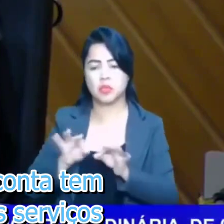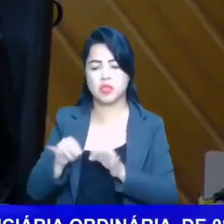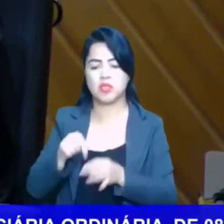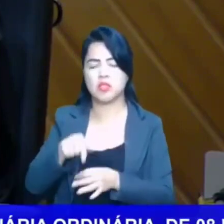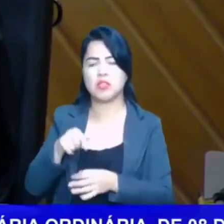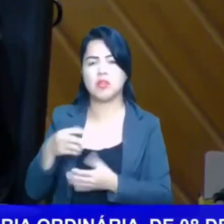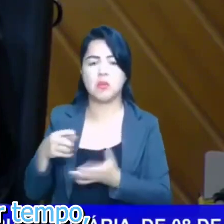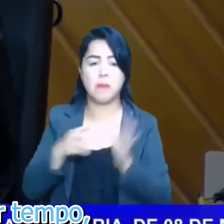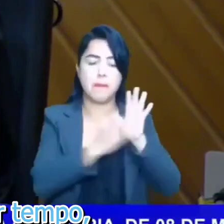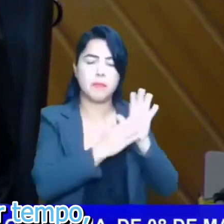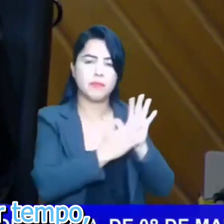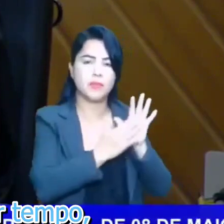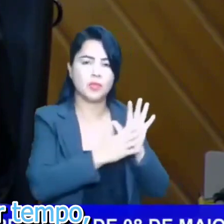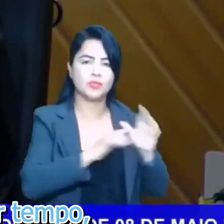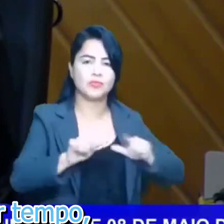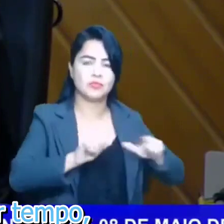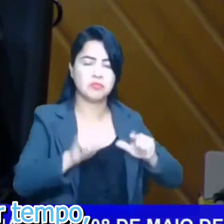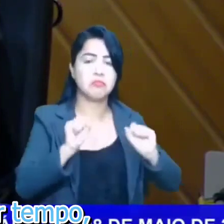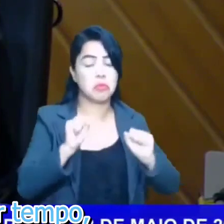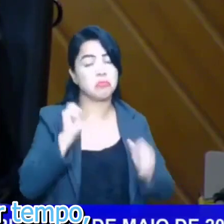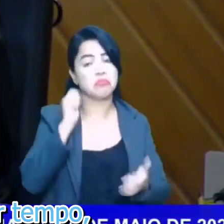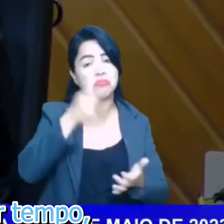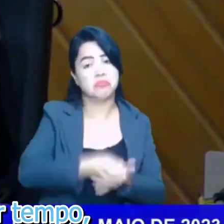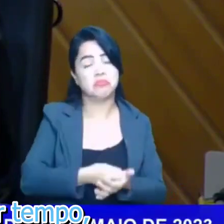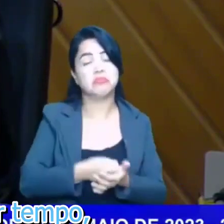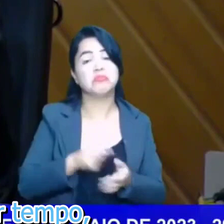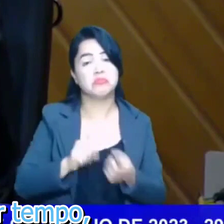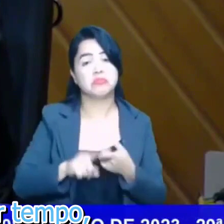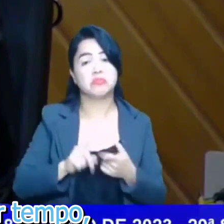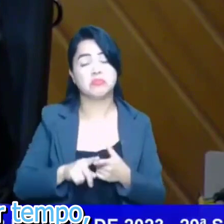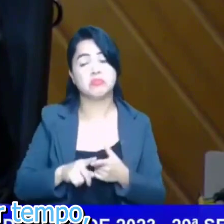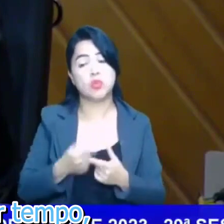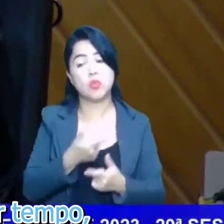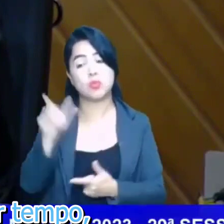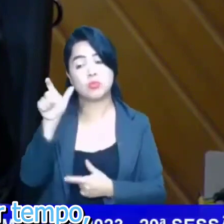desses serviços, que podem ser custeados, inclusive, por